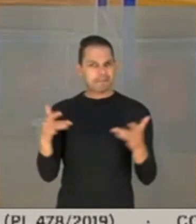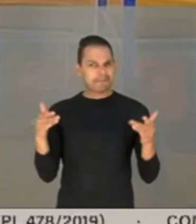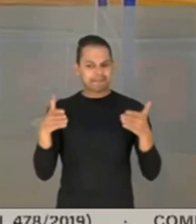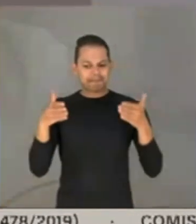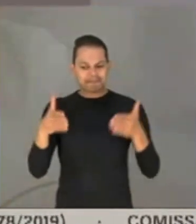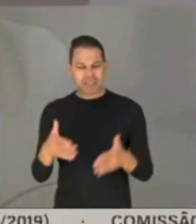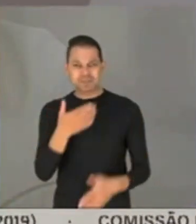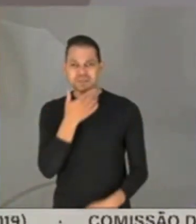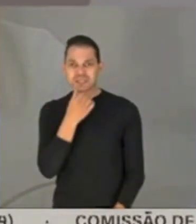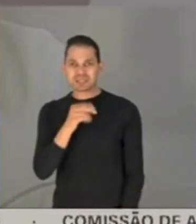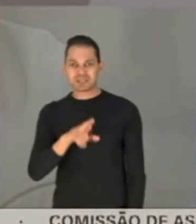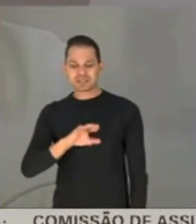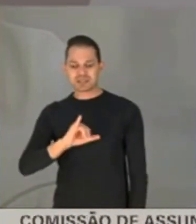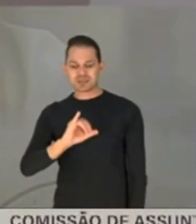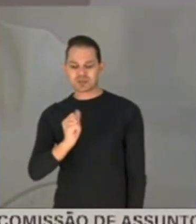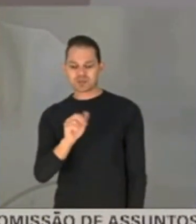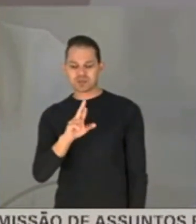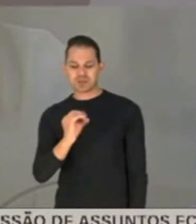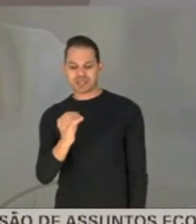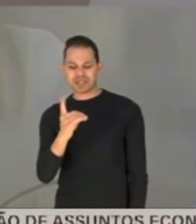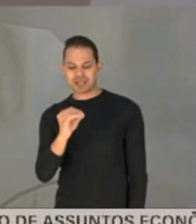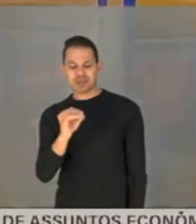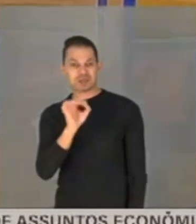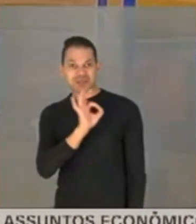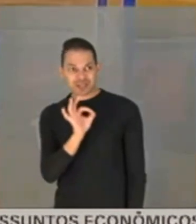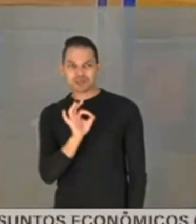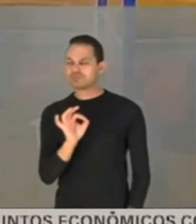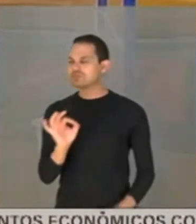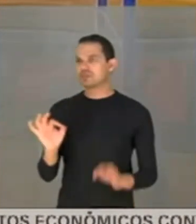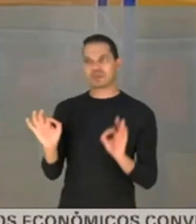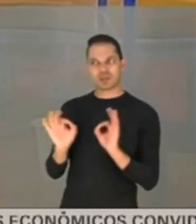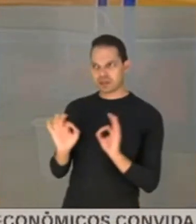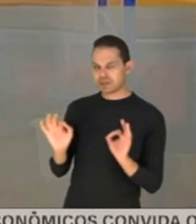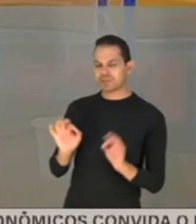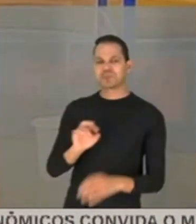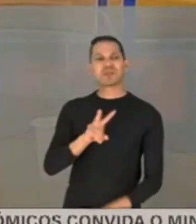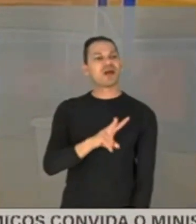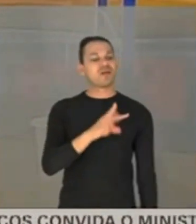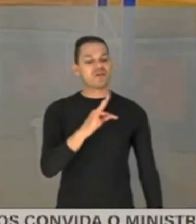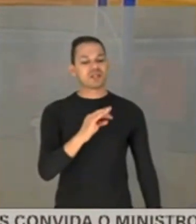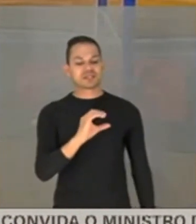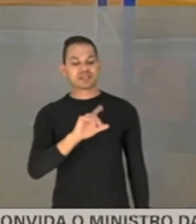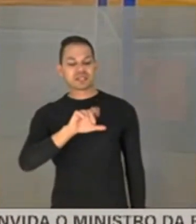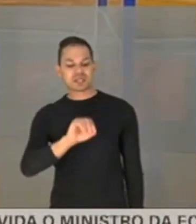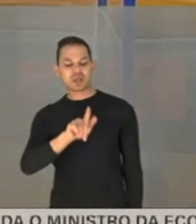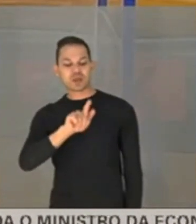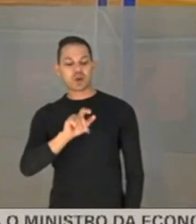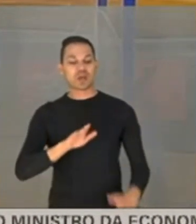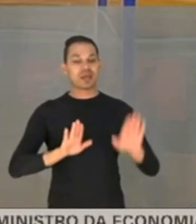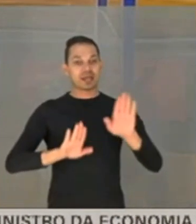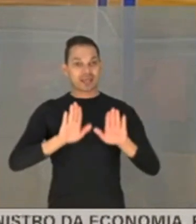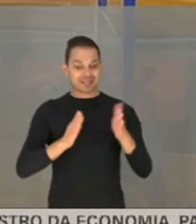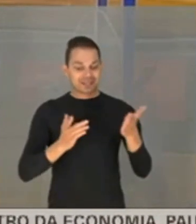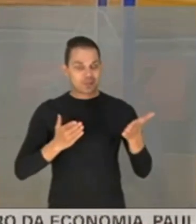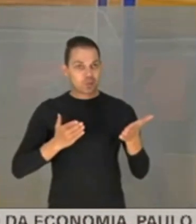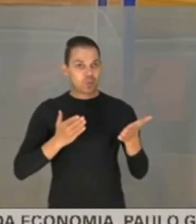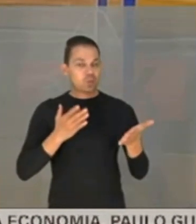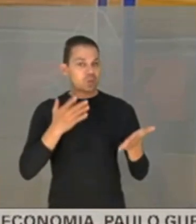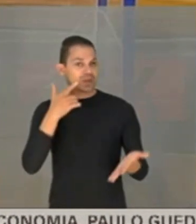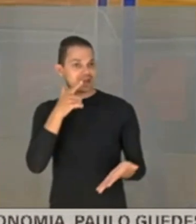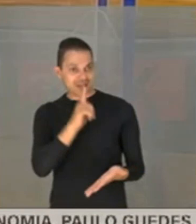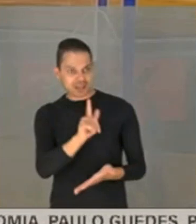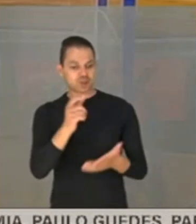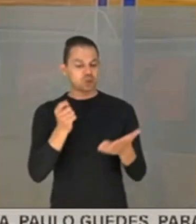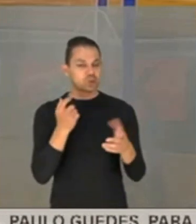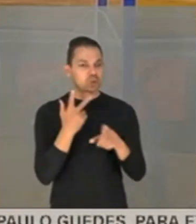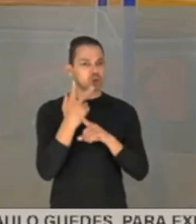participação dele? Não, senhor. Não, senhor. Quando a VTC-Log ganhou a licitação desse contrato, o senhor